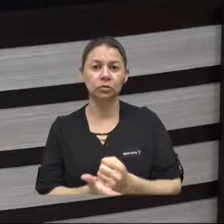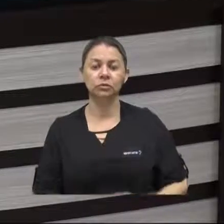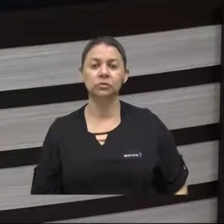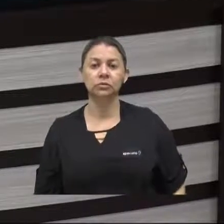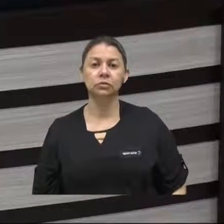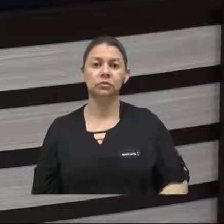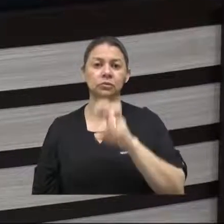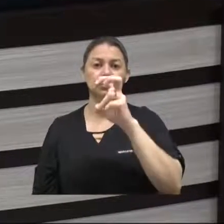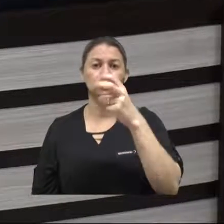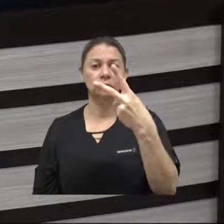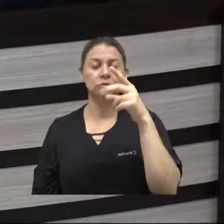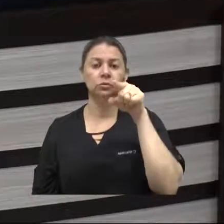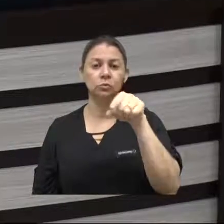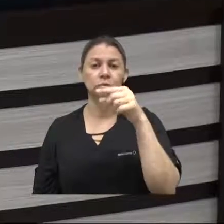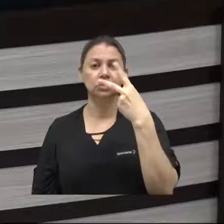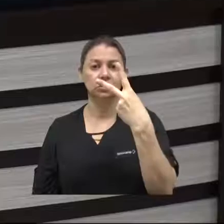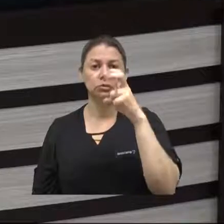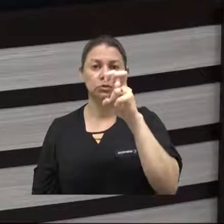57.421/2018,